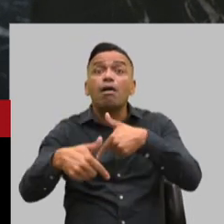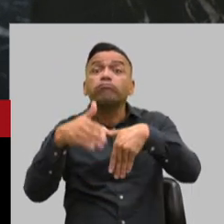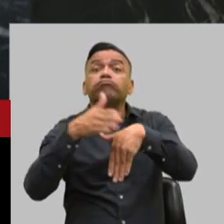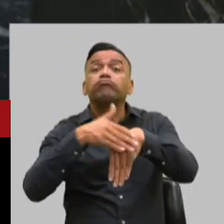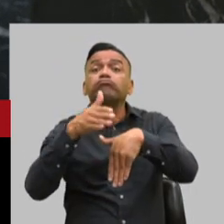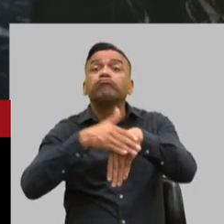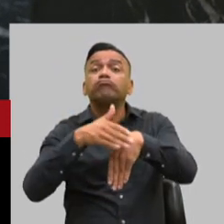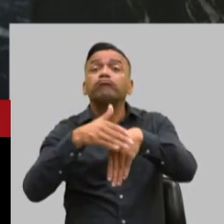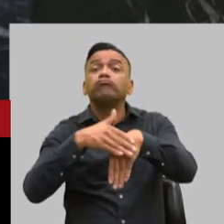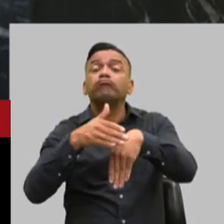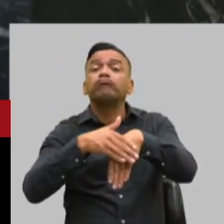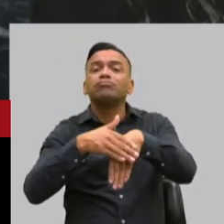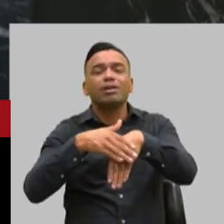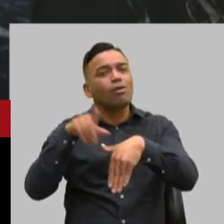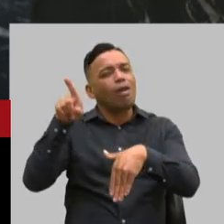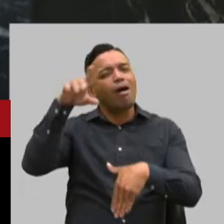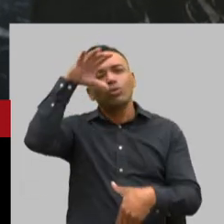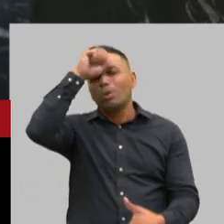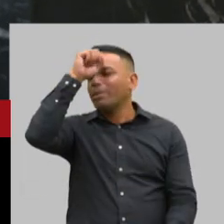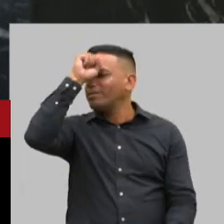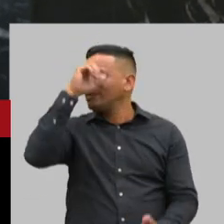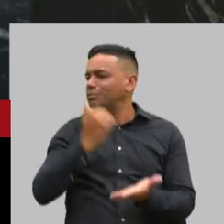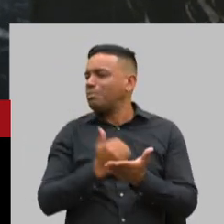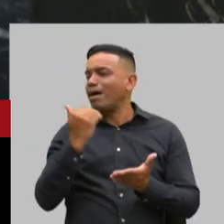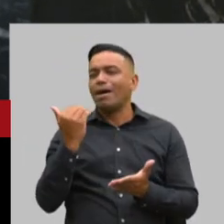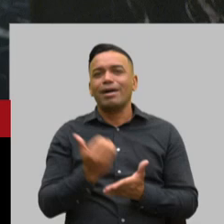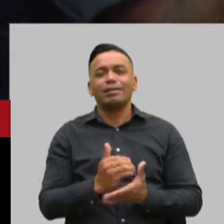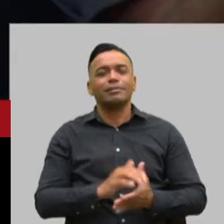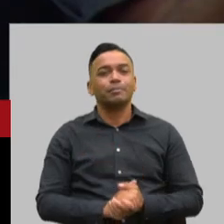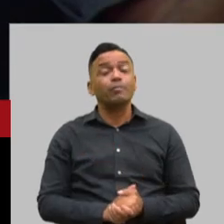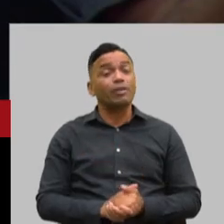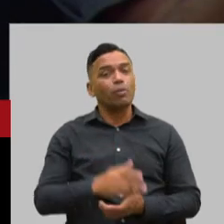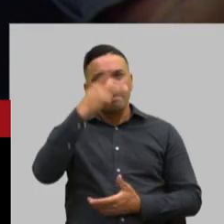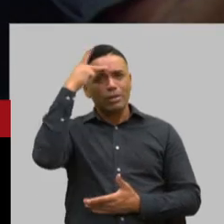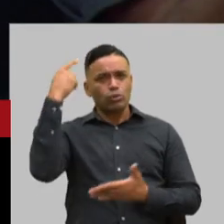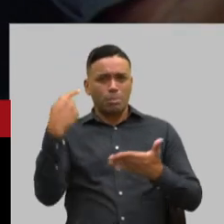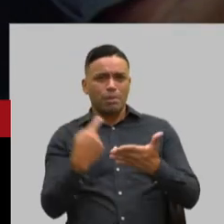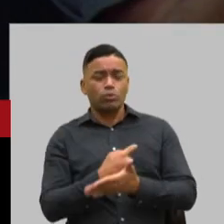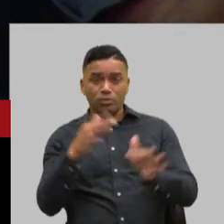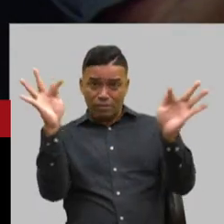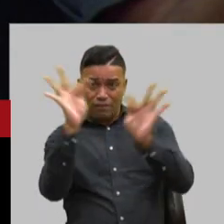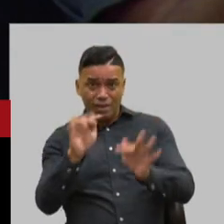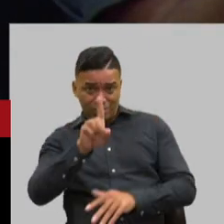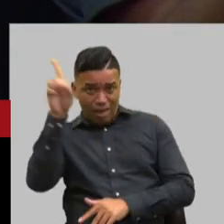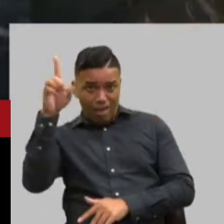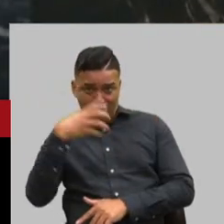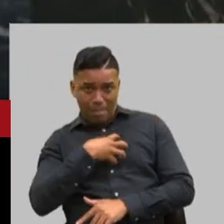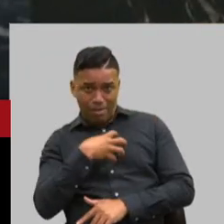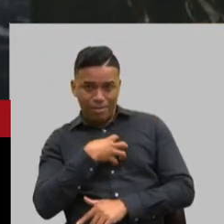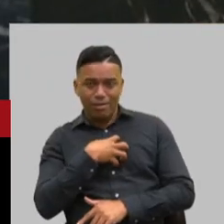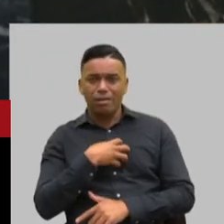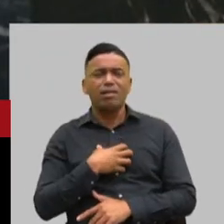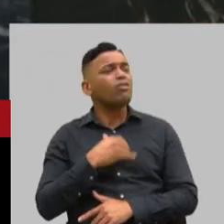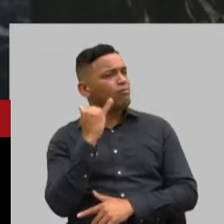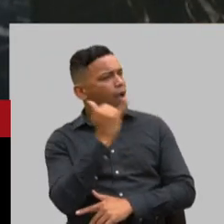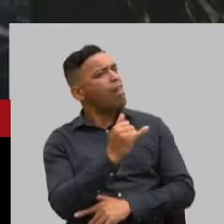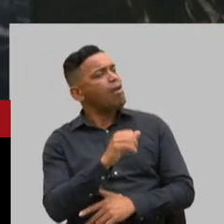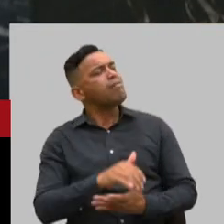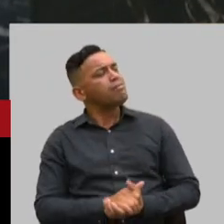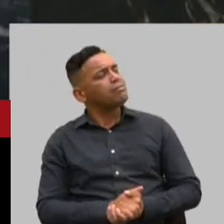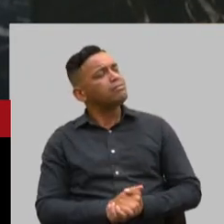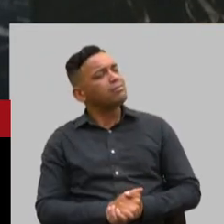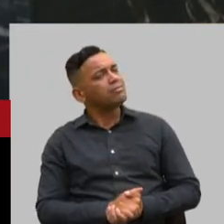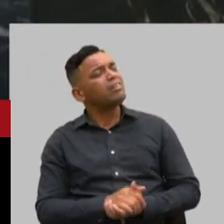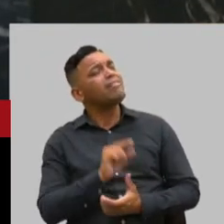Eu estou aprendendo demais lá em Livramento. E alguém me perguntou assim: está feliz em Livramento? Eu disse: quem